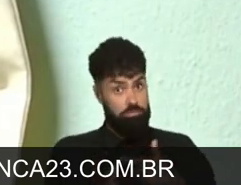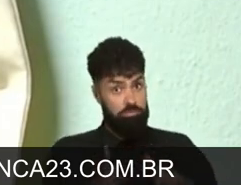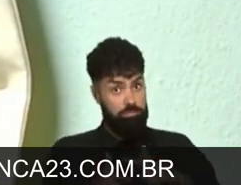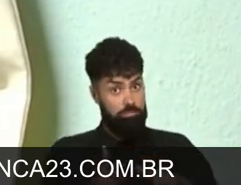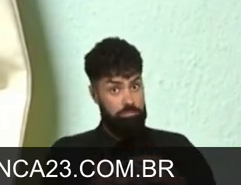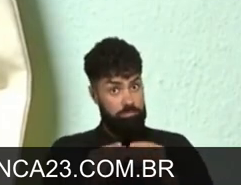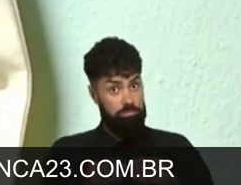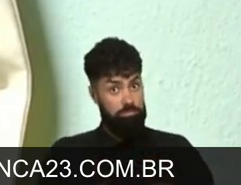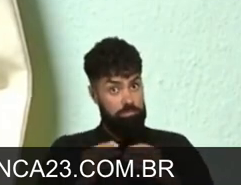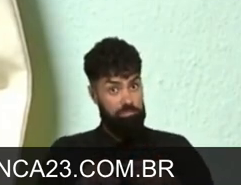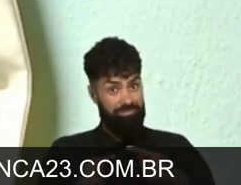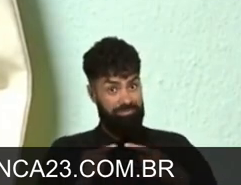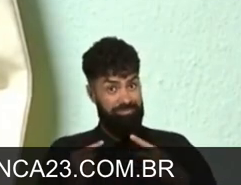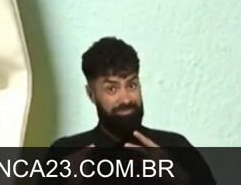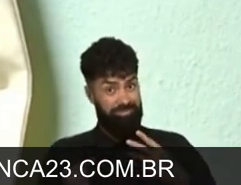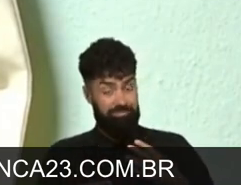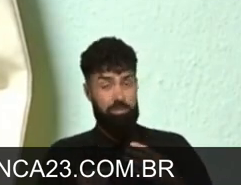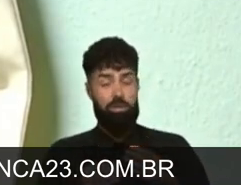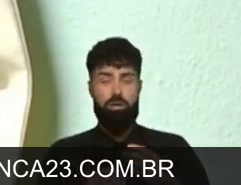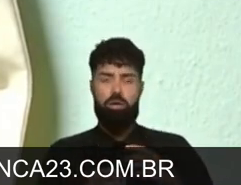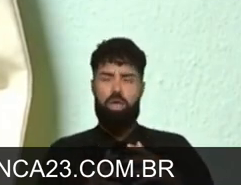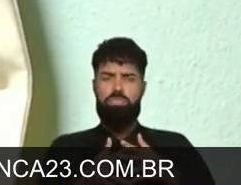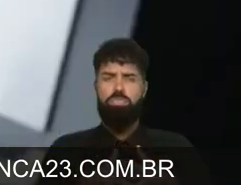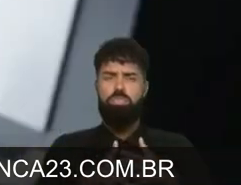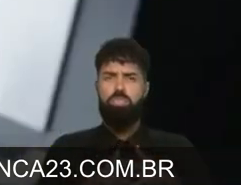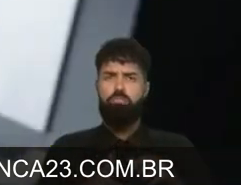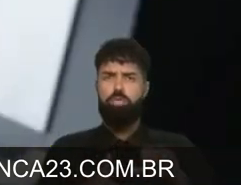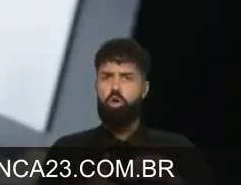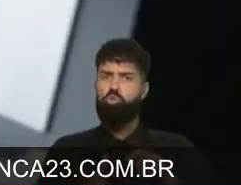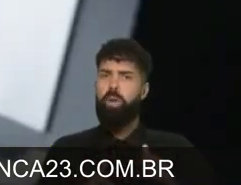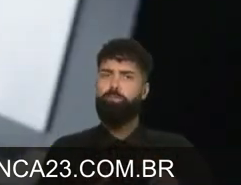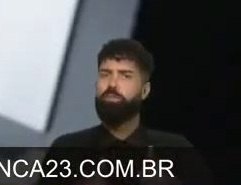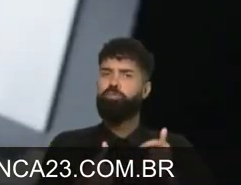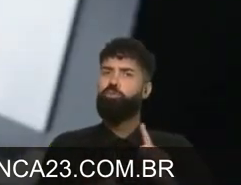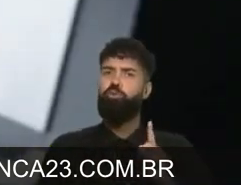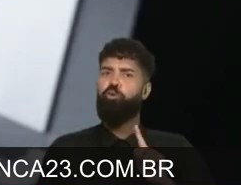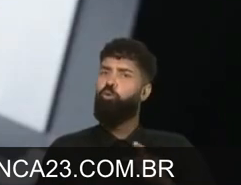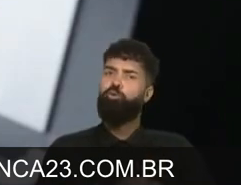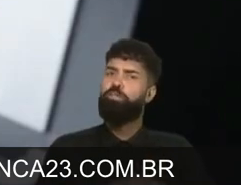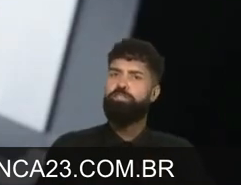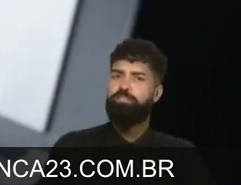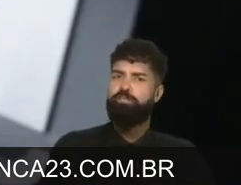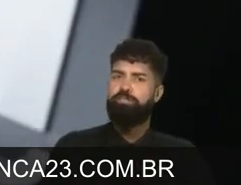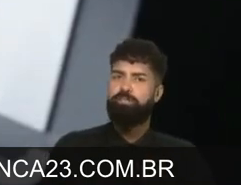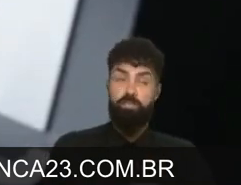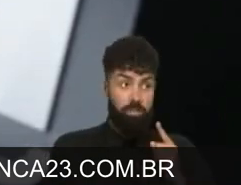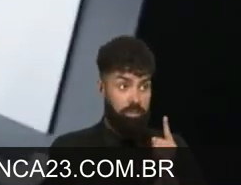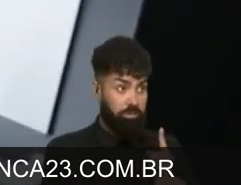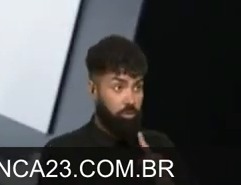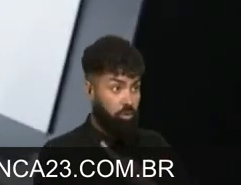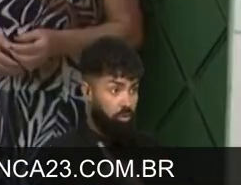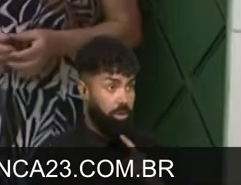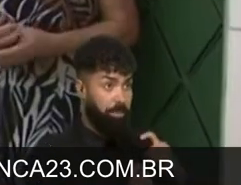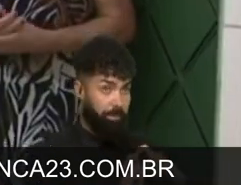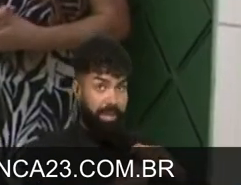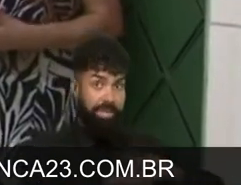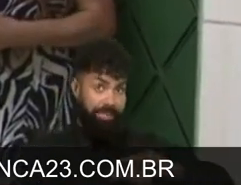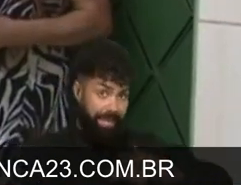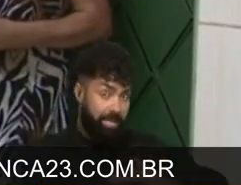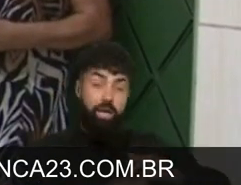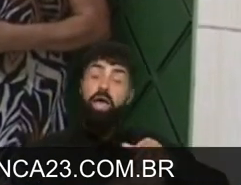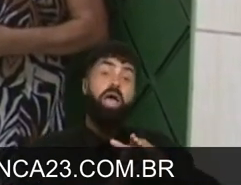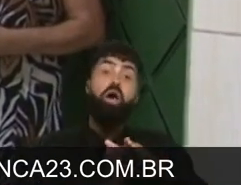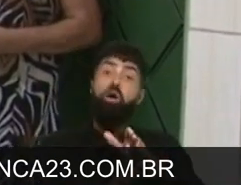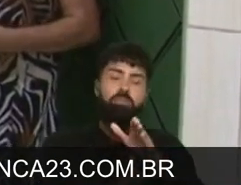causando complicações ao invés de melhoria. Após o diagnóstico médico de dengue, o que se recomenda é a hidratação